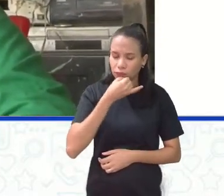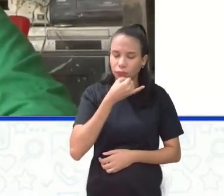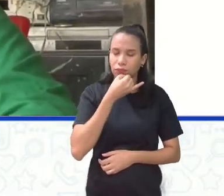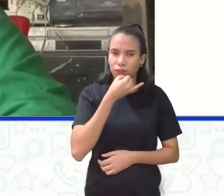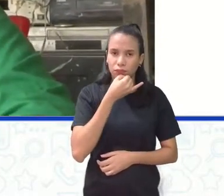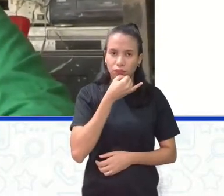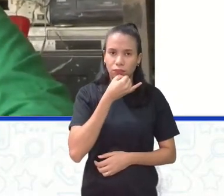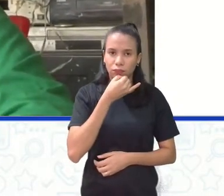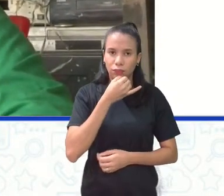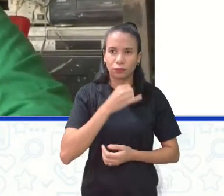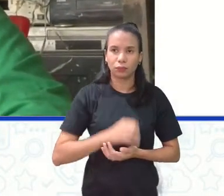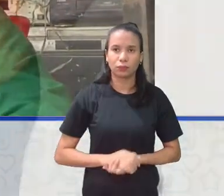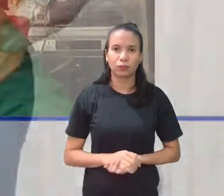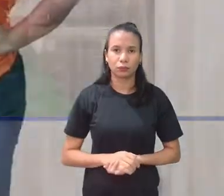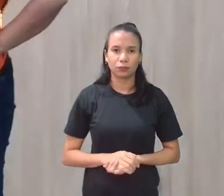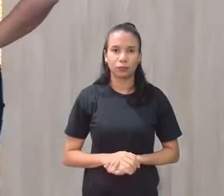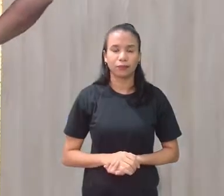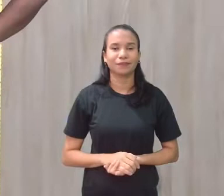mesmo.